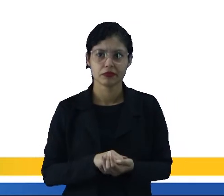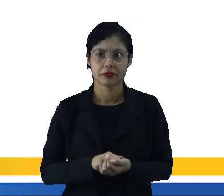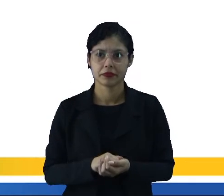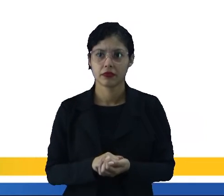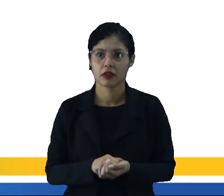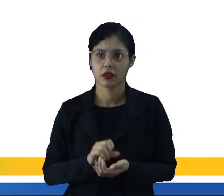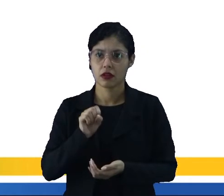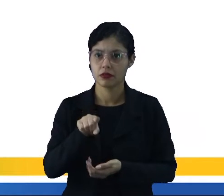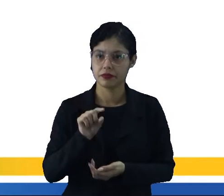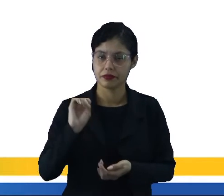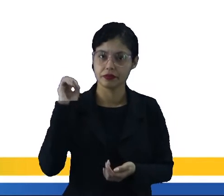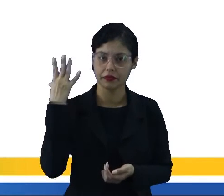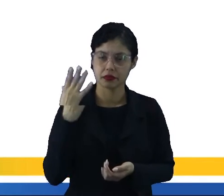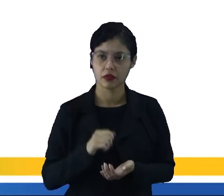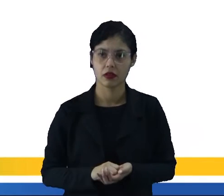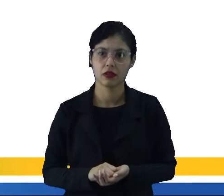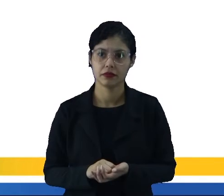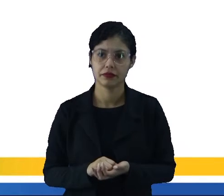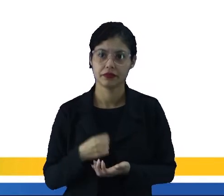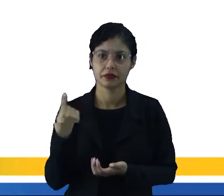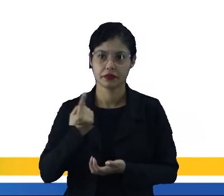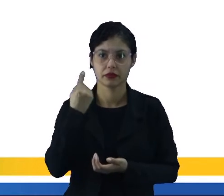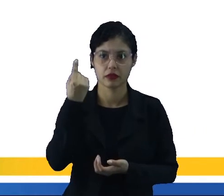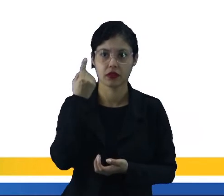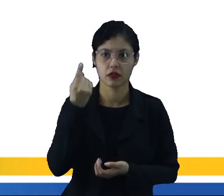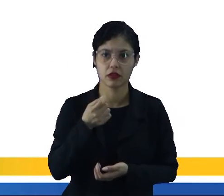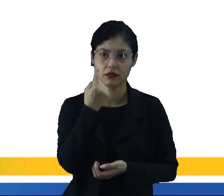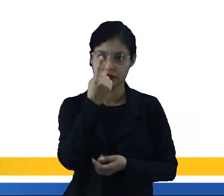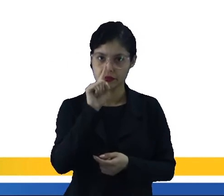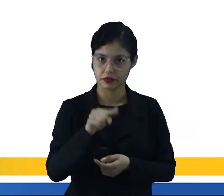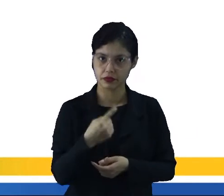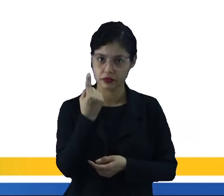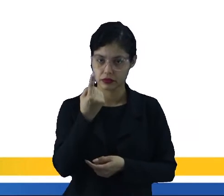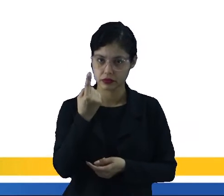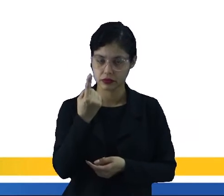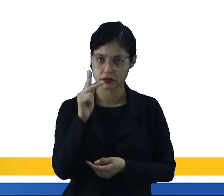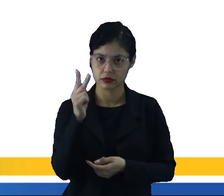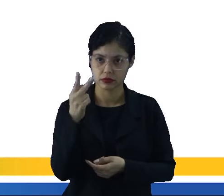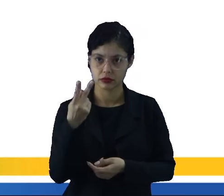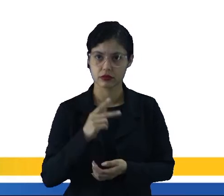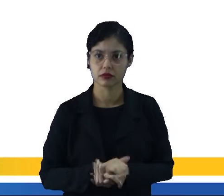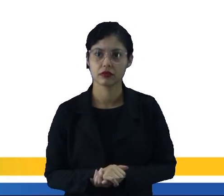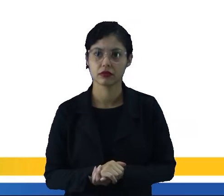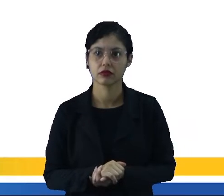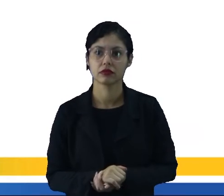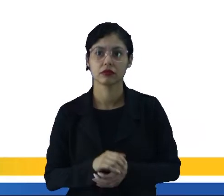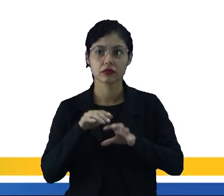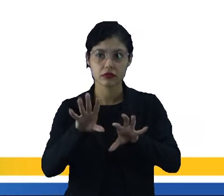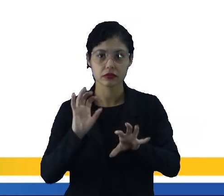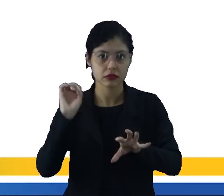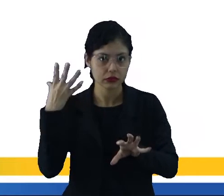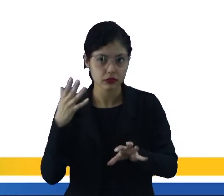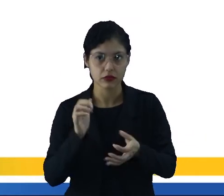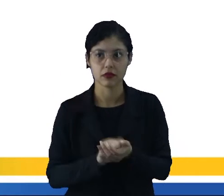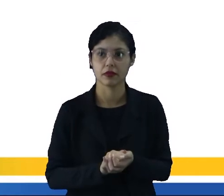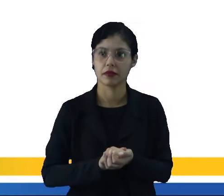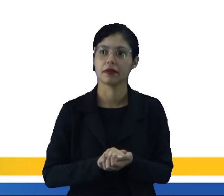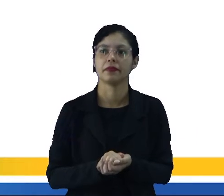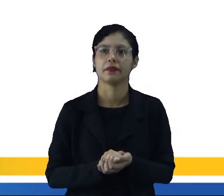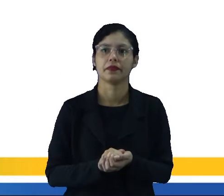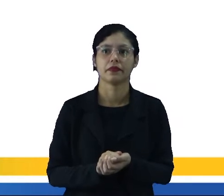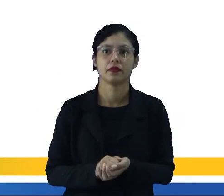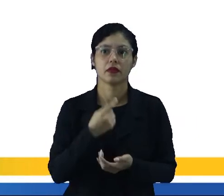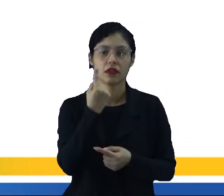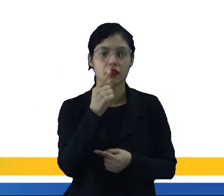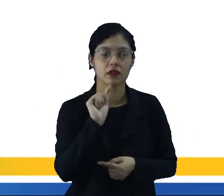no caso a altura da barraca de Bernardo vai ser 1,1 h desse modo a área da base vai